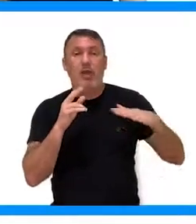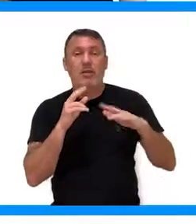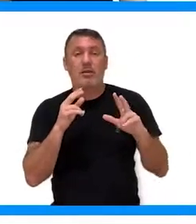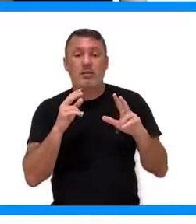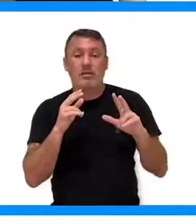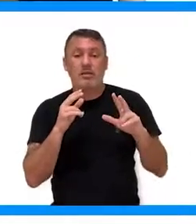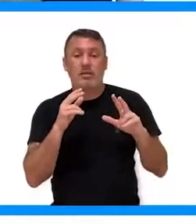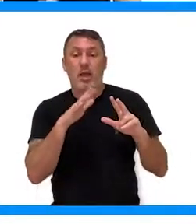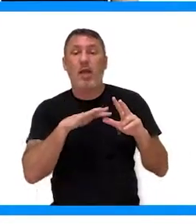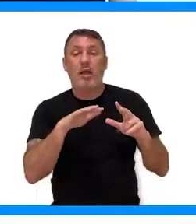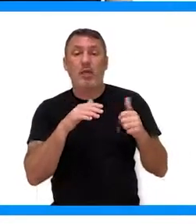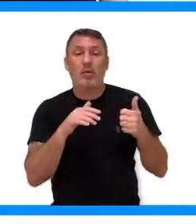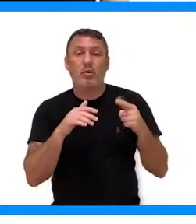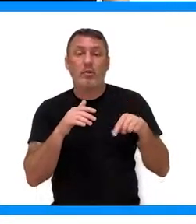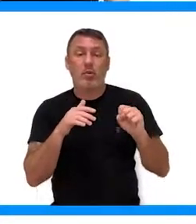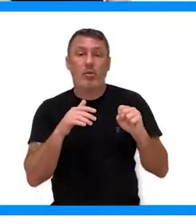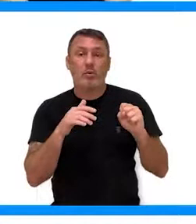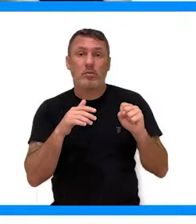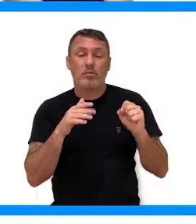a proporção para a área.